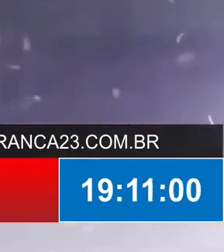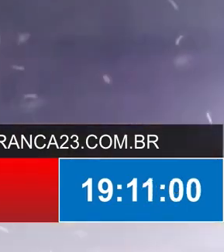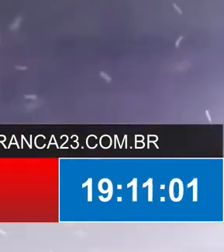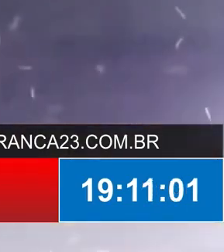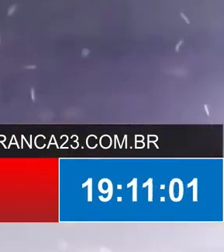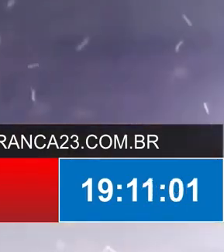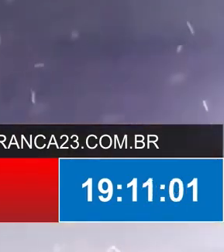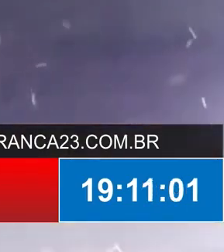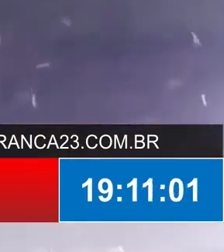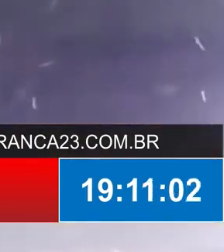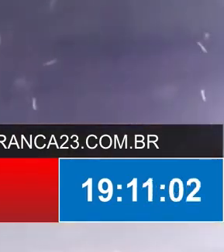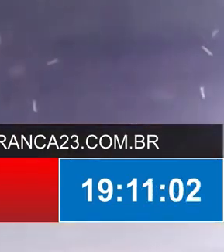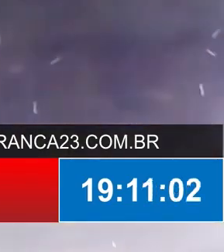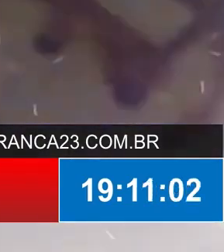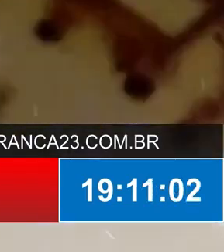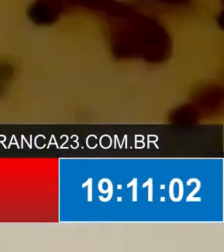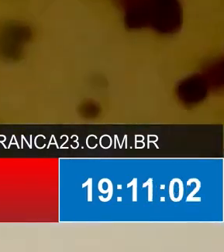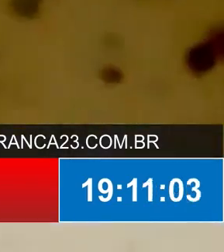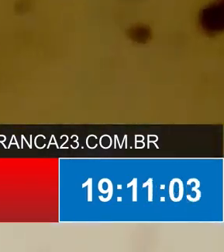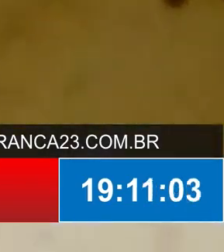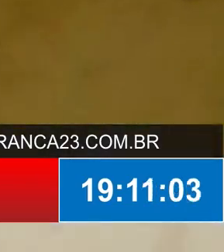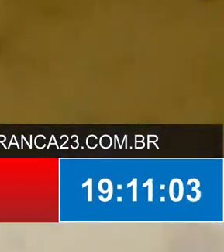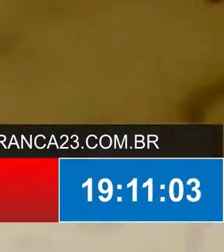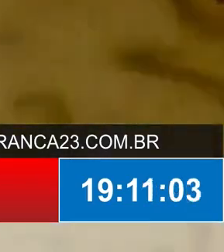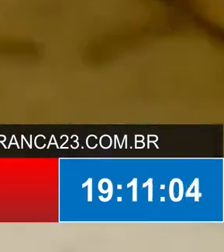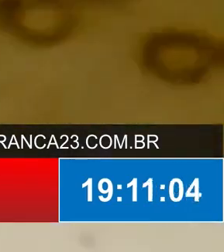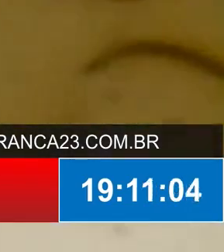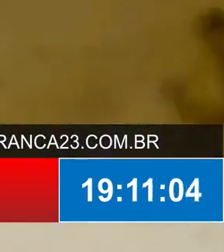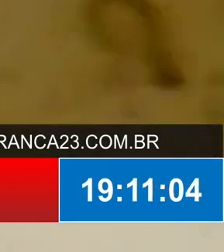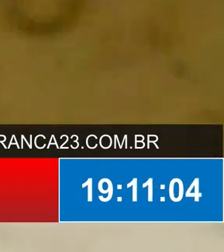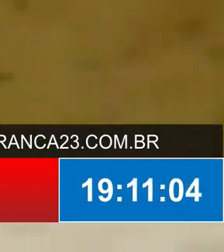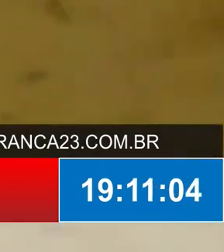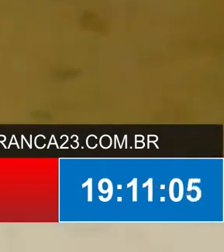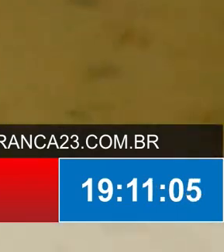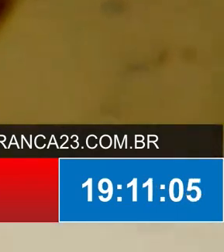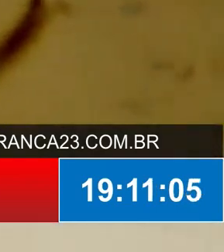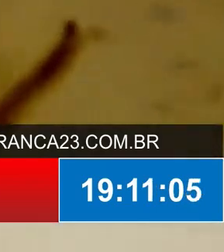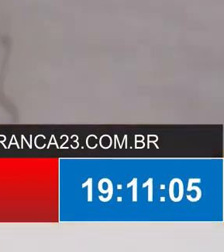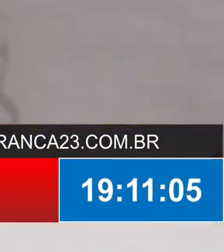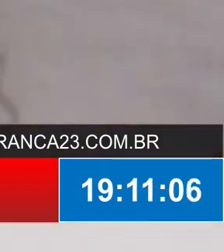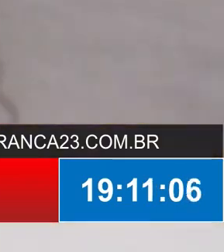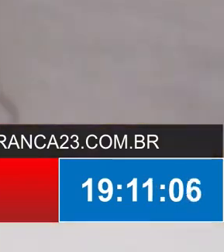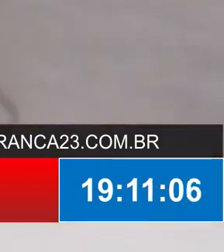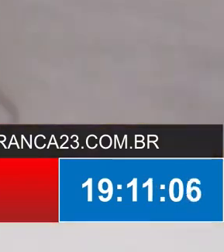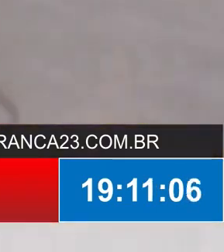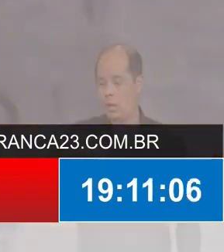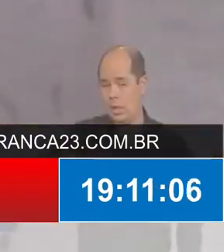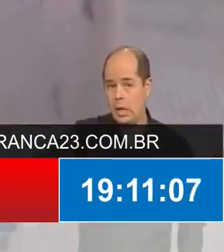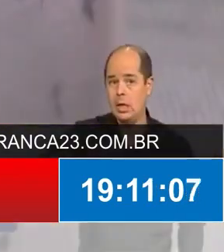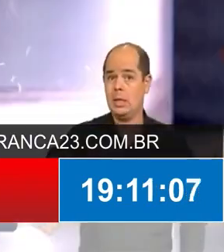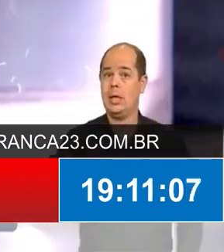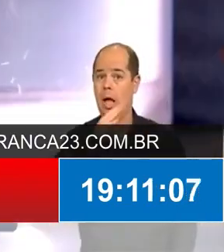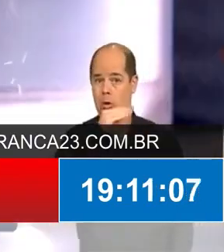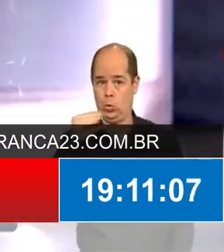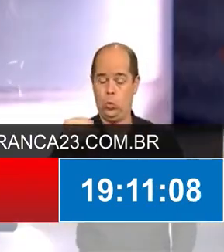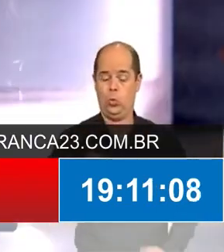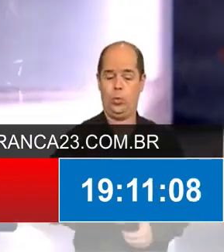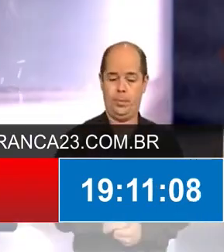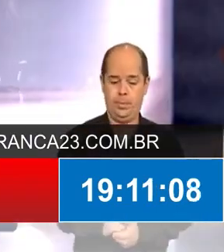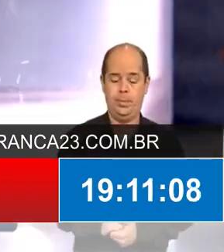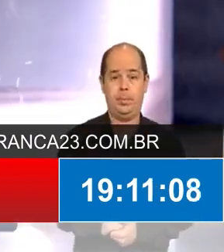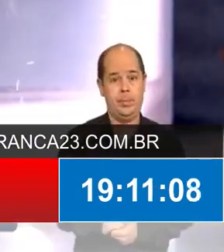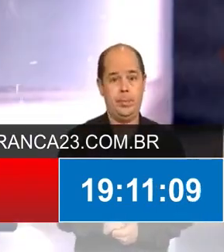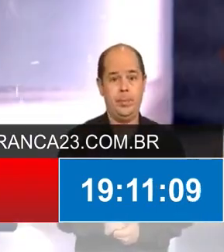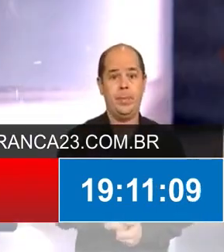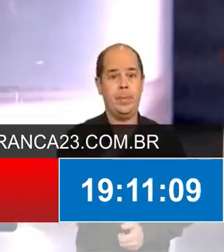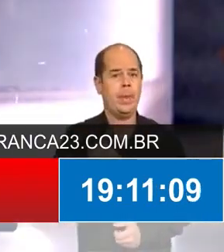possível epidemia de dengue. Tem a reportagem, joga na tela do JR23. Pela primeira vez, depois de muito